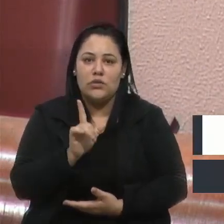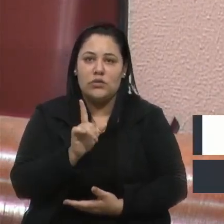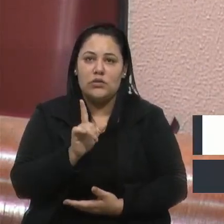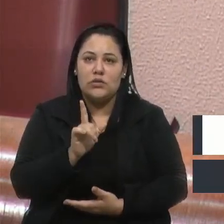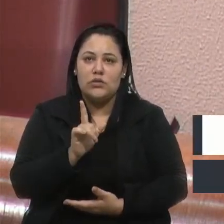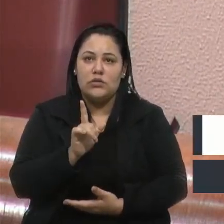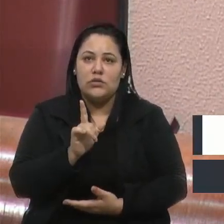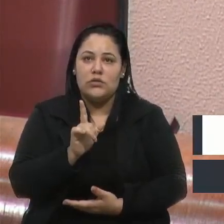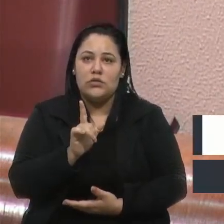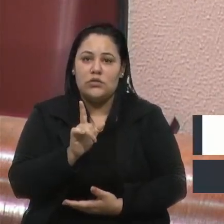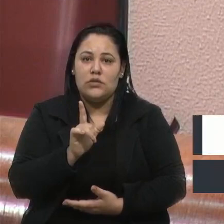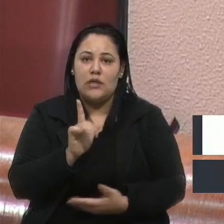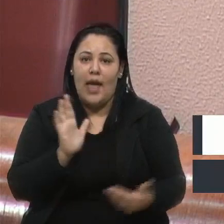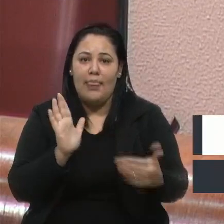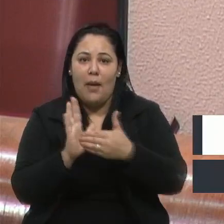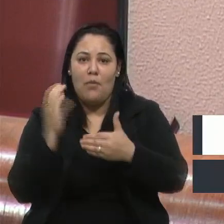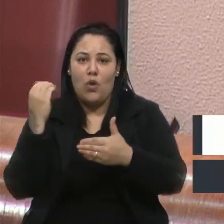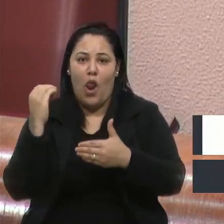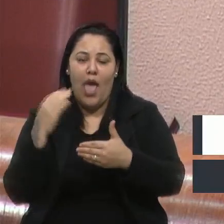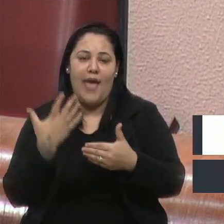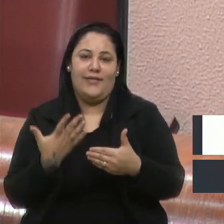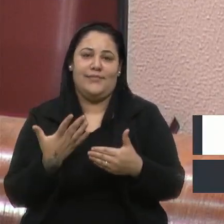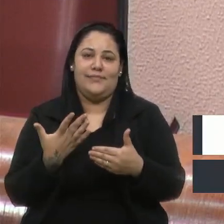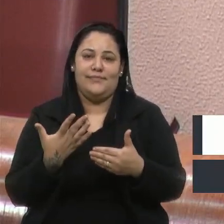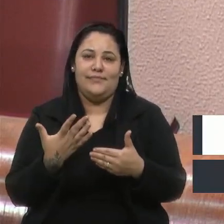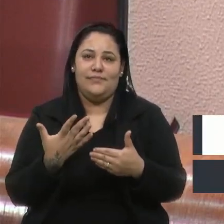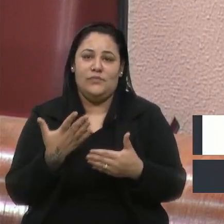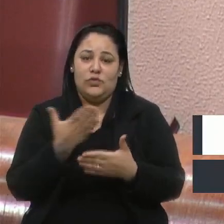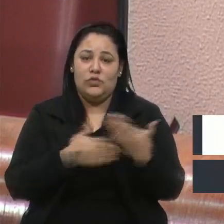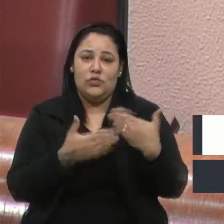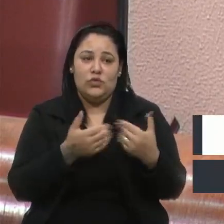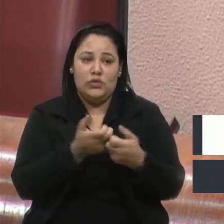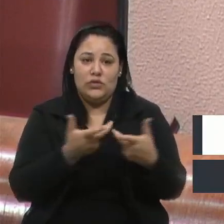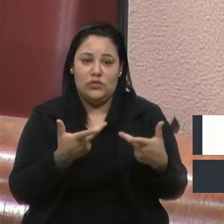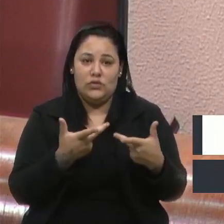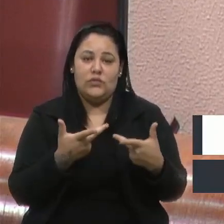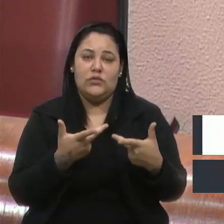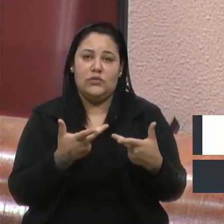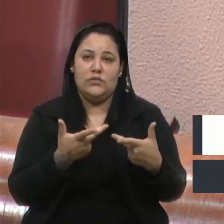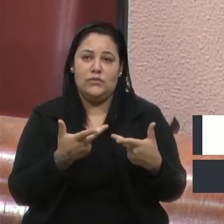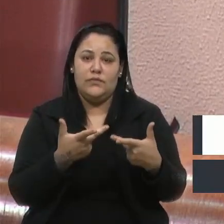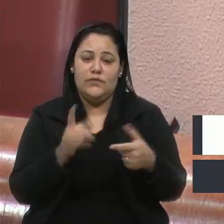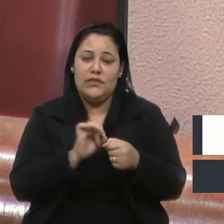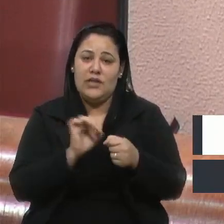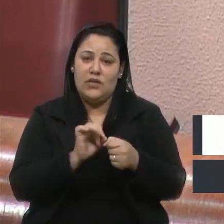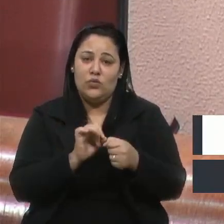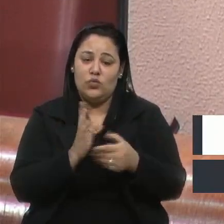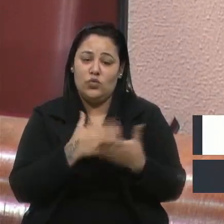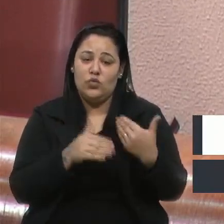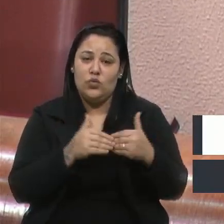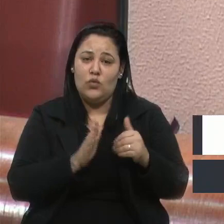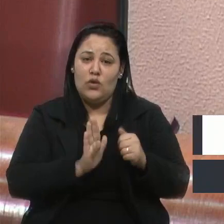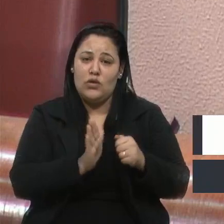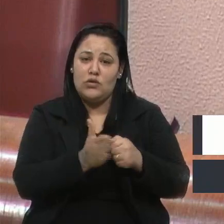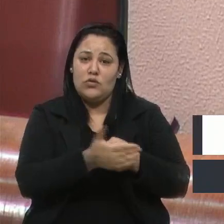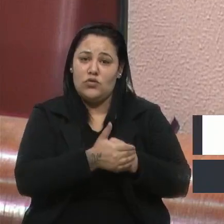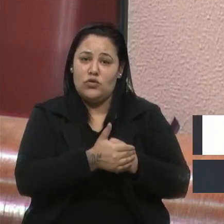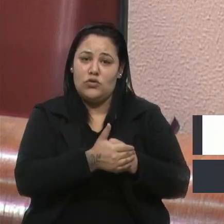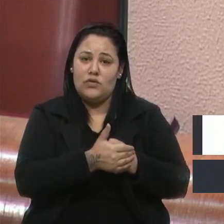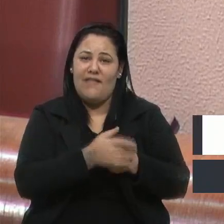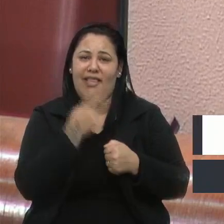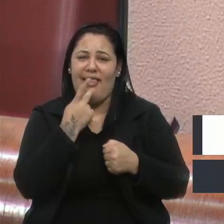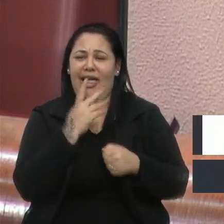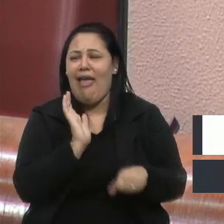Caxias do Sul à capital. Isso tudo nós vínhamos anunciando aqui, só que fizeram tudo por baixo dos panos. Com desculpa de pandemia,